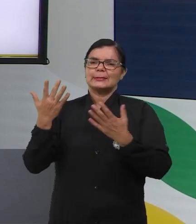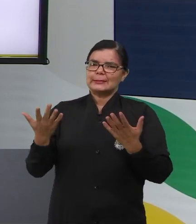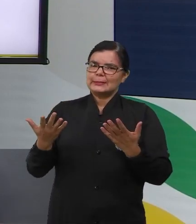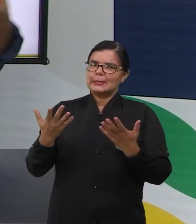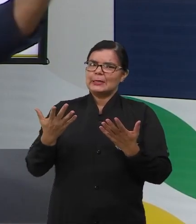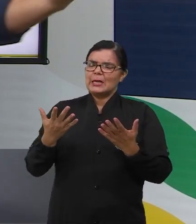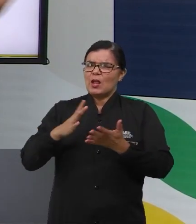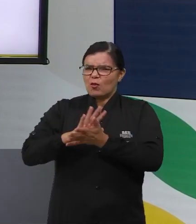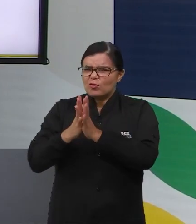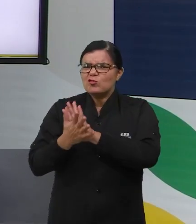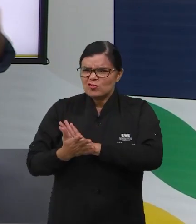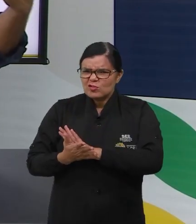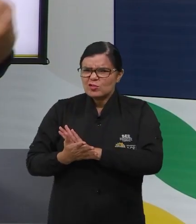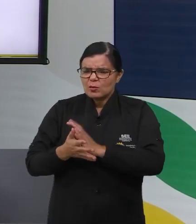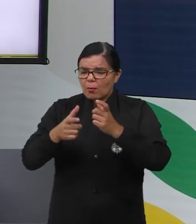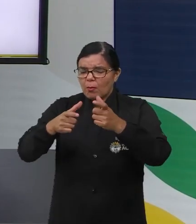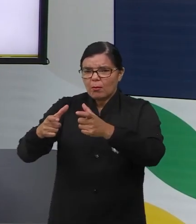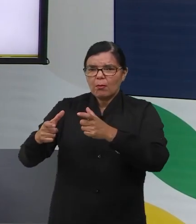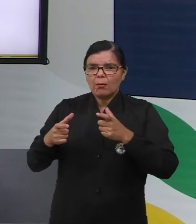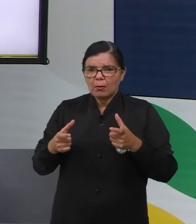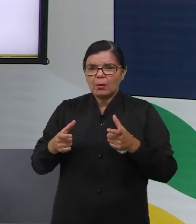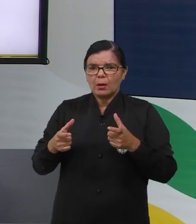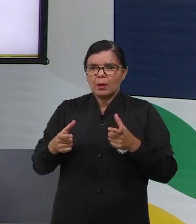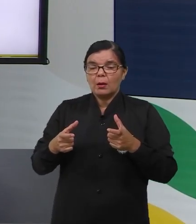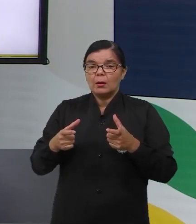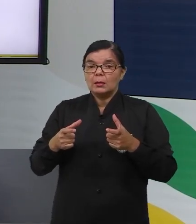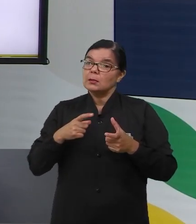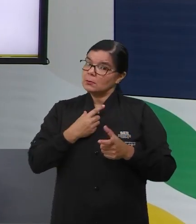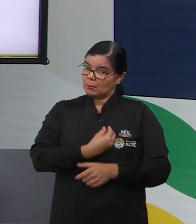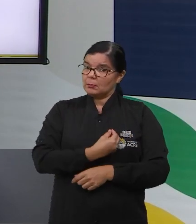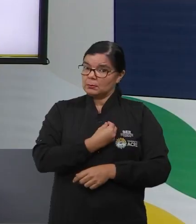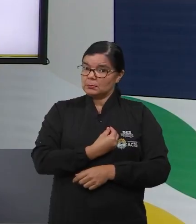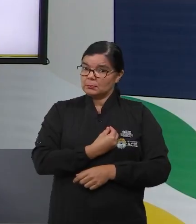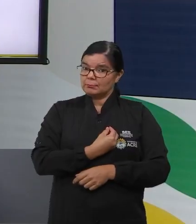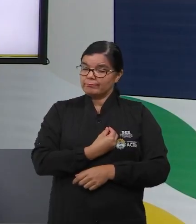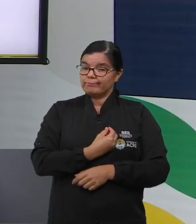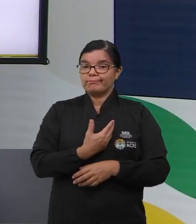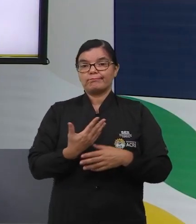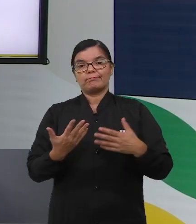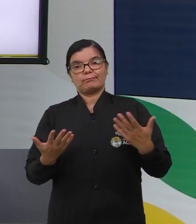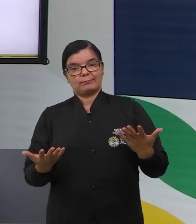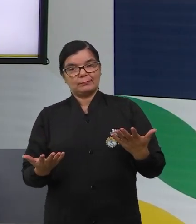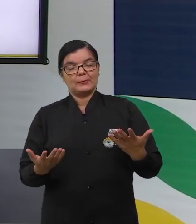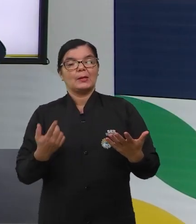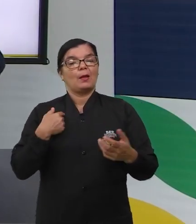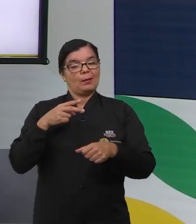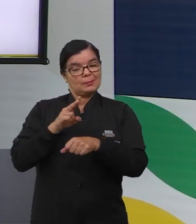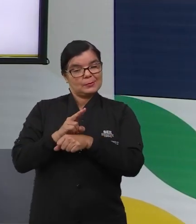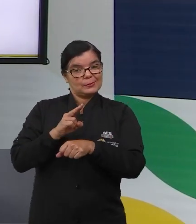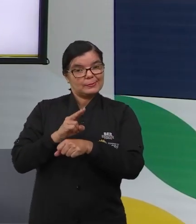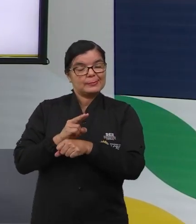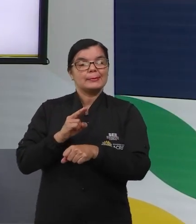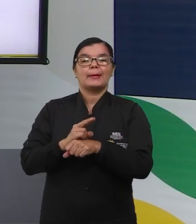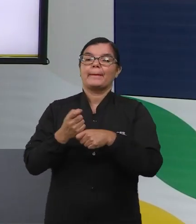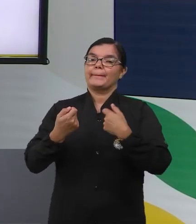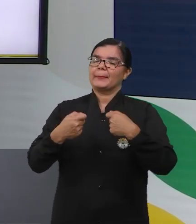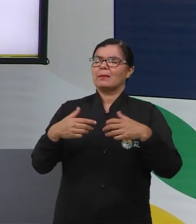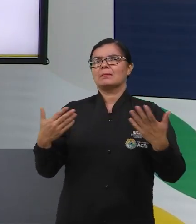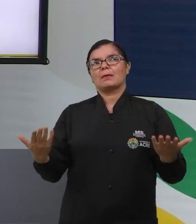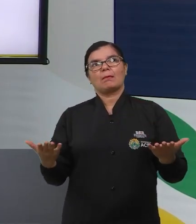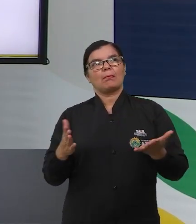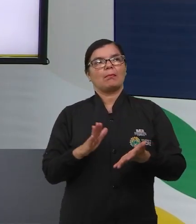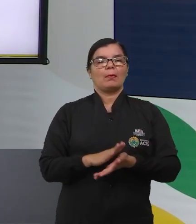eu destruir o ambiente em que a gente está inserido? Então, essa preservação, esse cuidado.